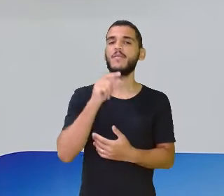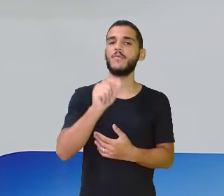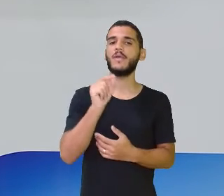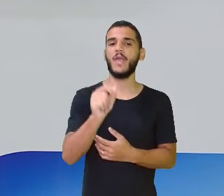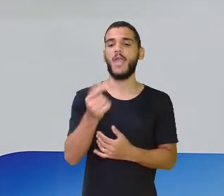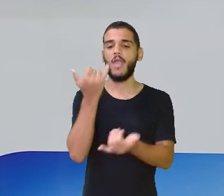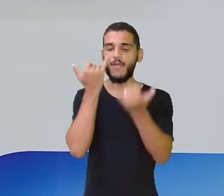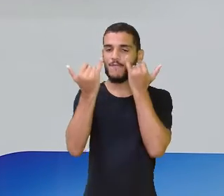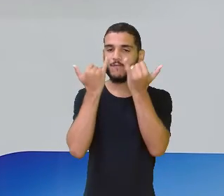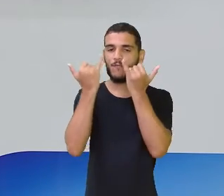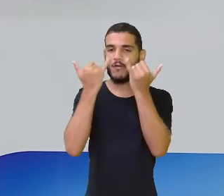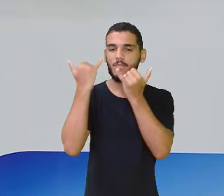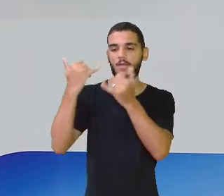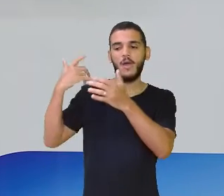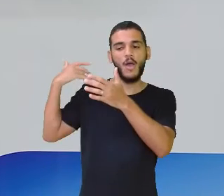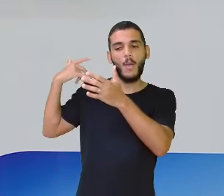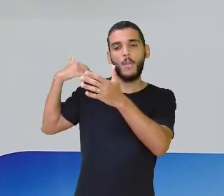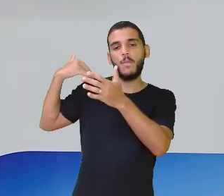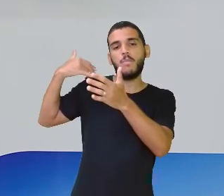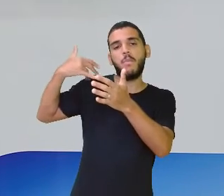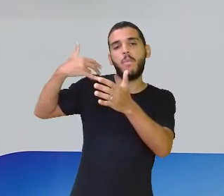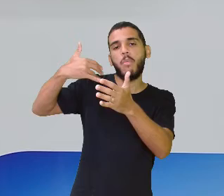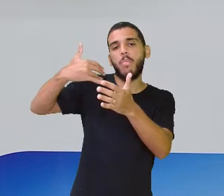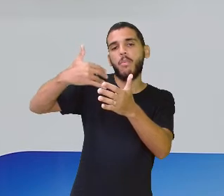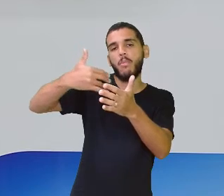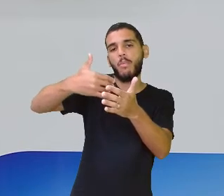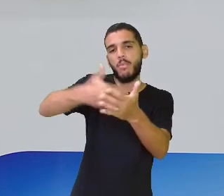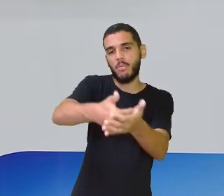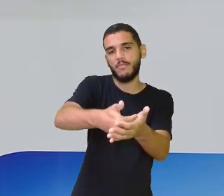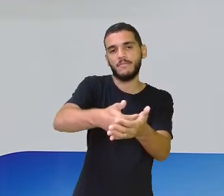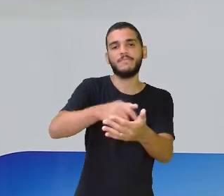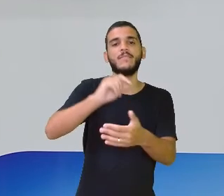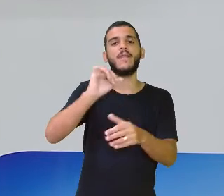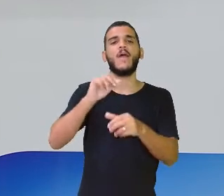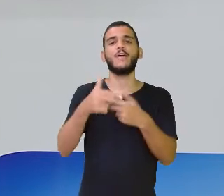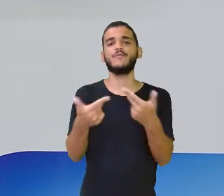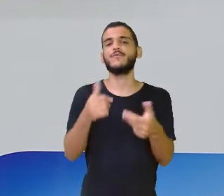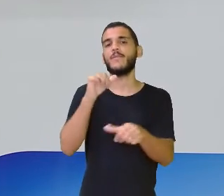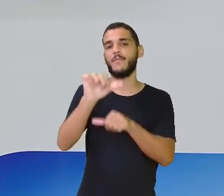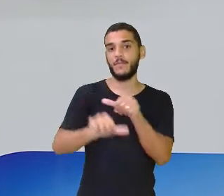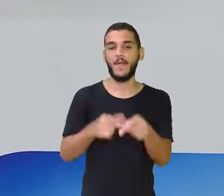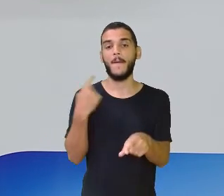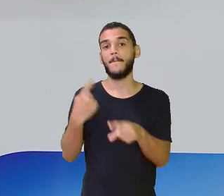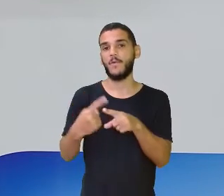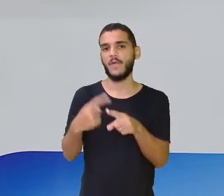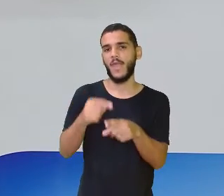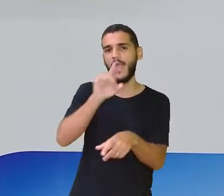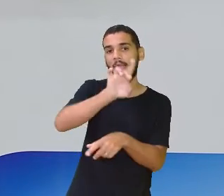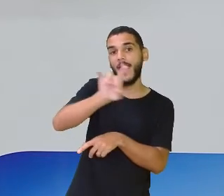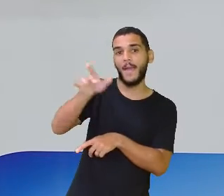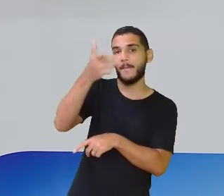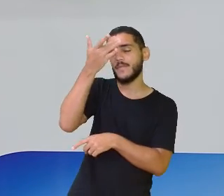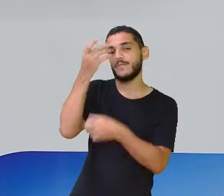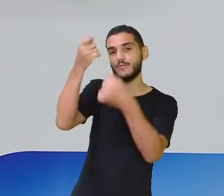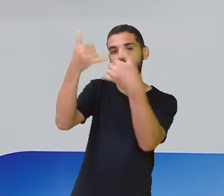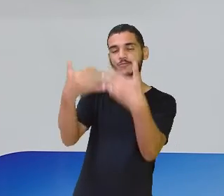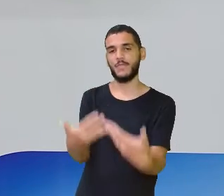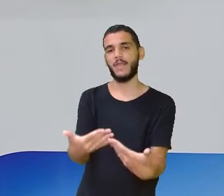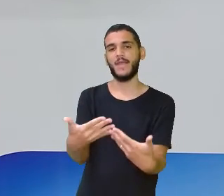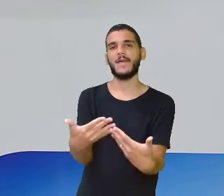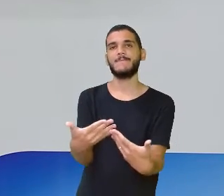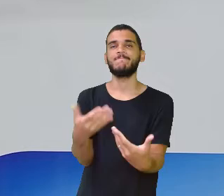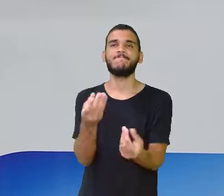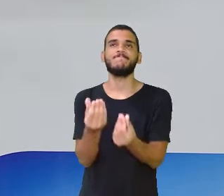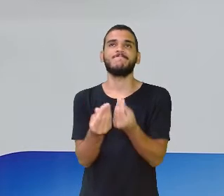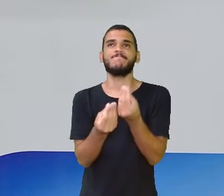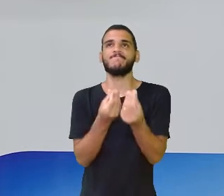de informações, algumas coisas são mudadas, porque cada pessoa conta do seu jeito. E vimos também aqui